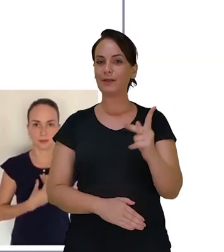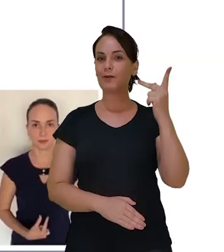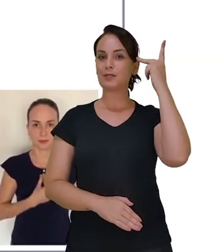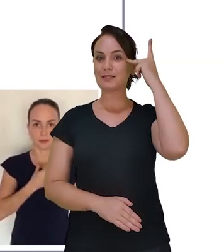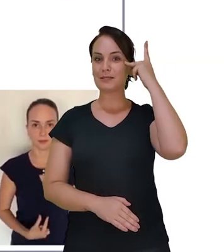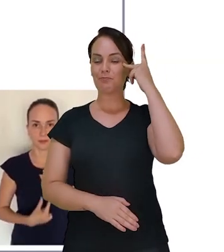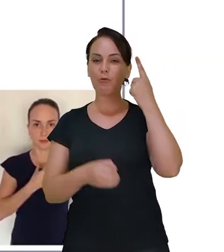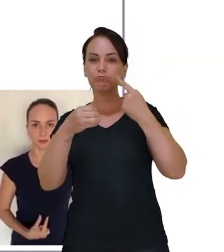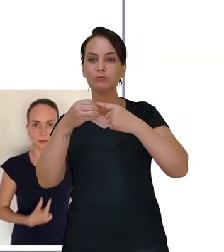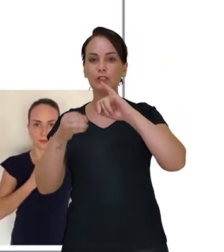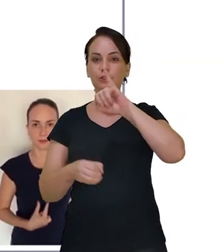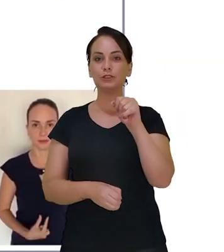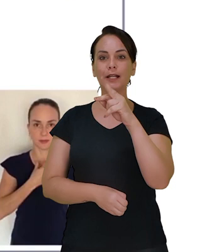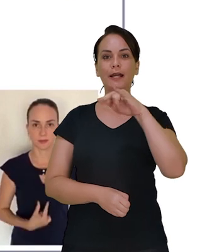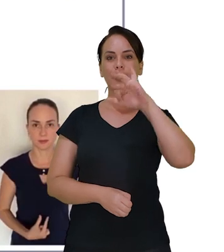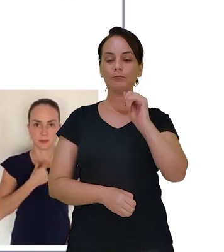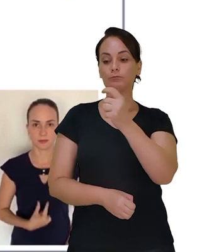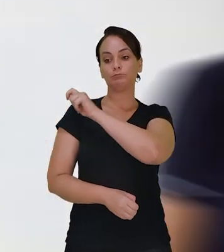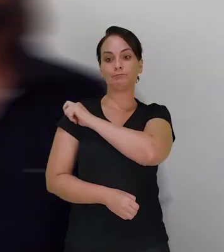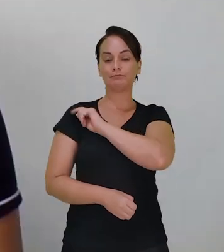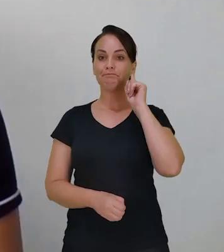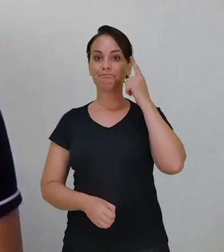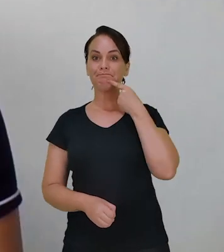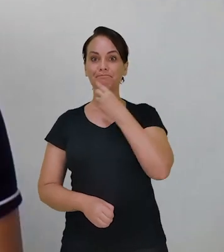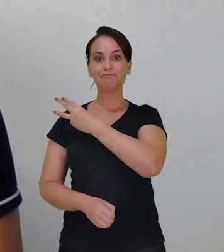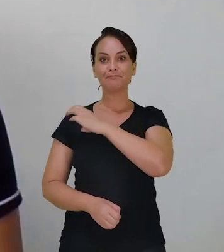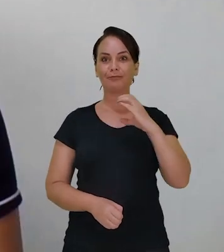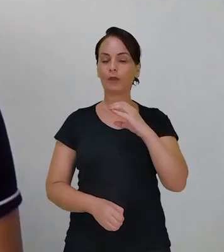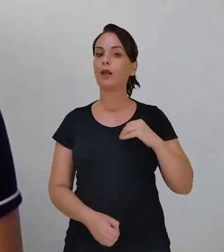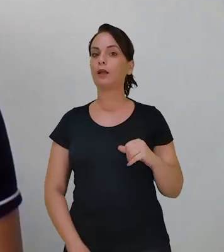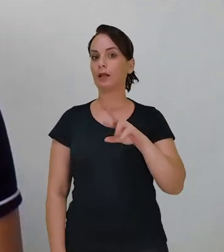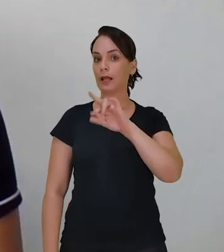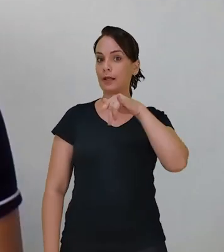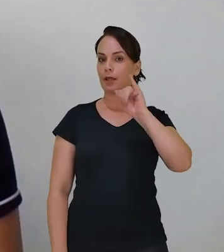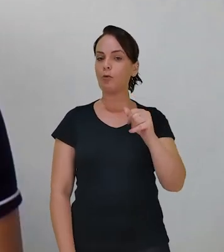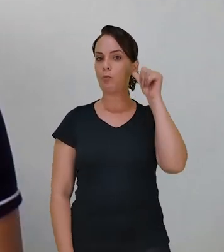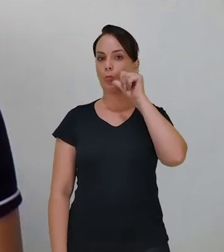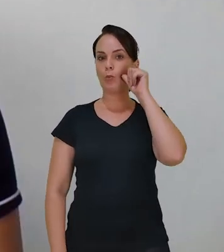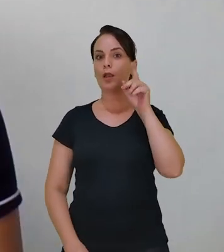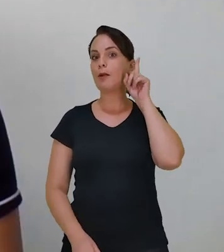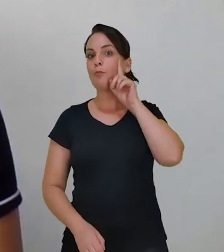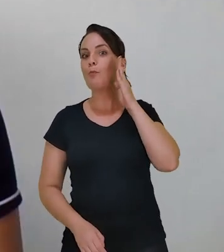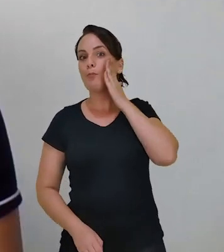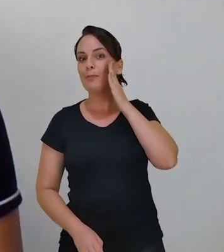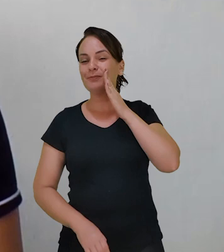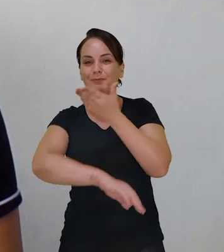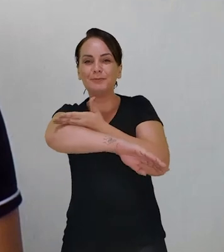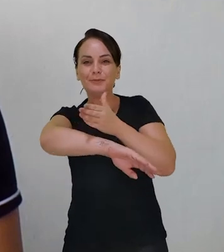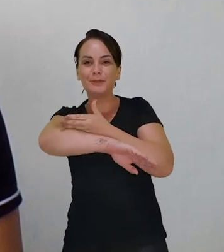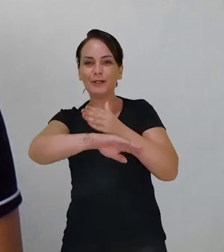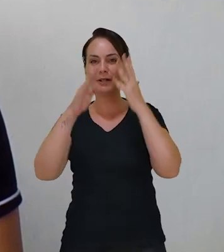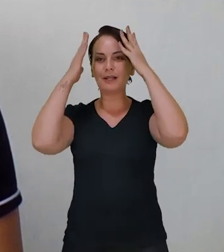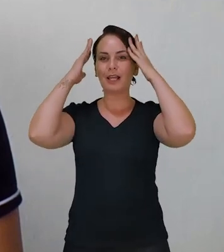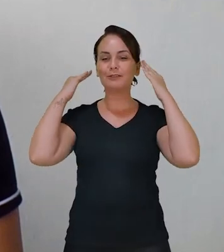Jacareí, com os alunos surdos do ensino médio. A Raquel é uma mulher branca, de olhos castanhos escuros e cabelo curto